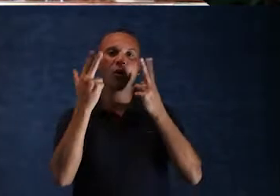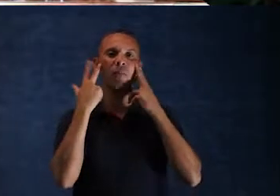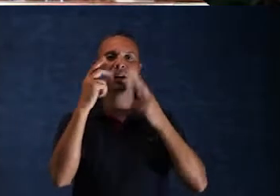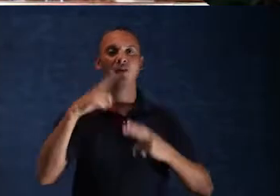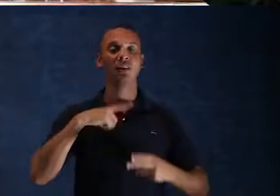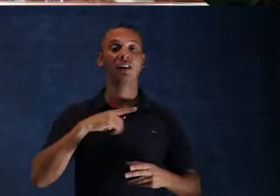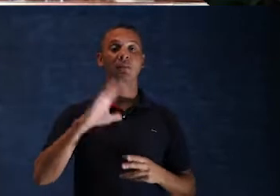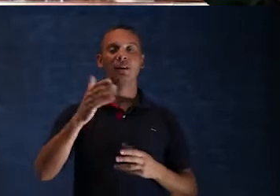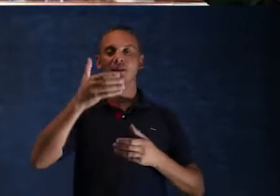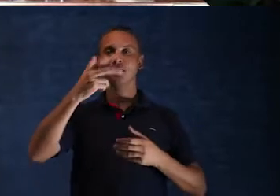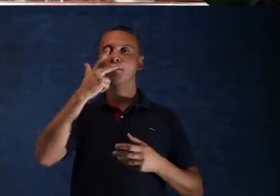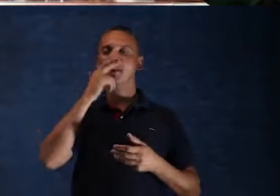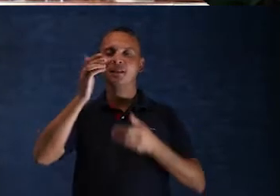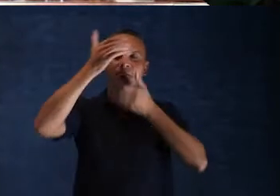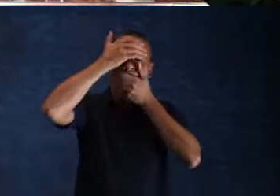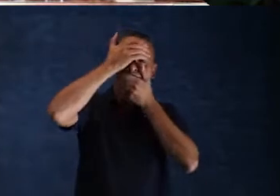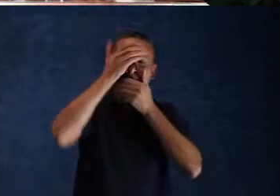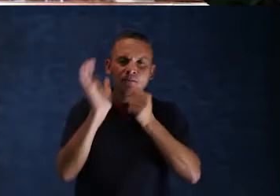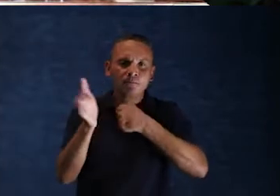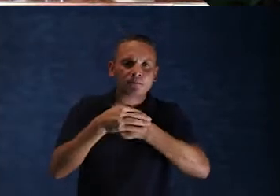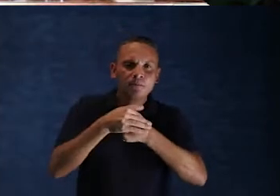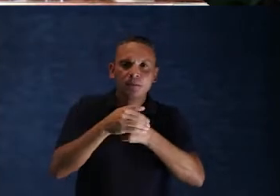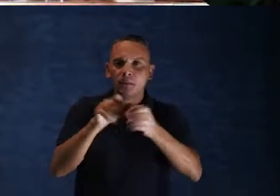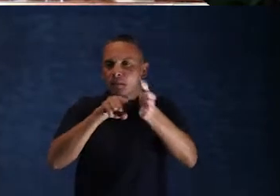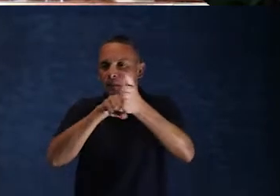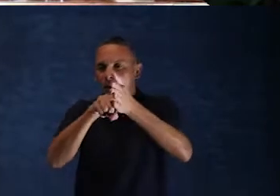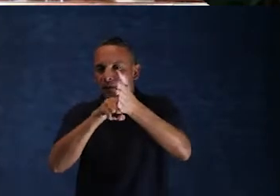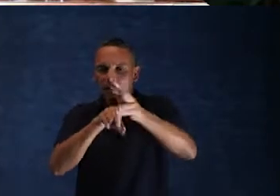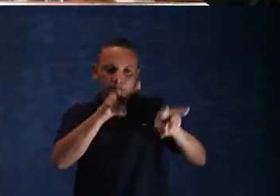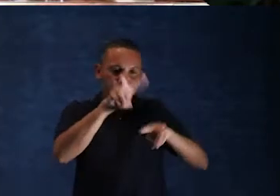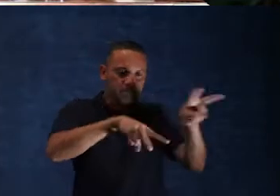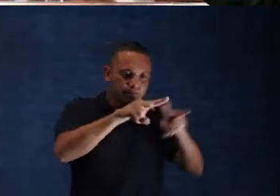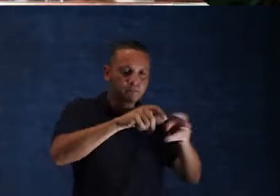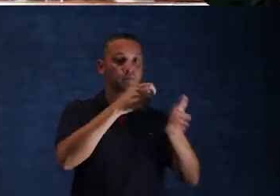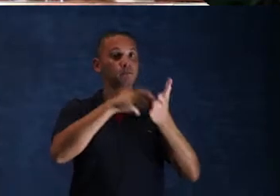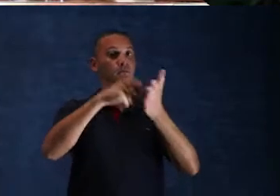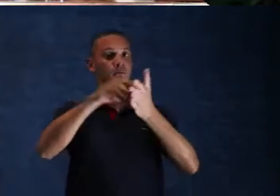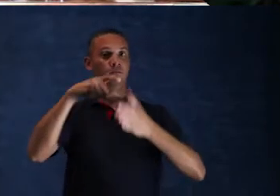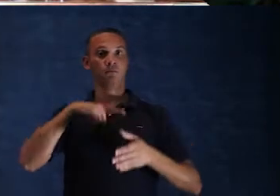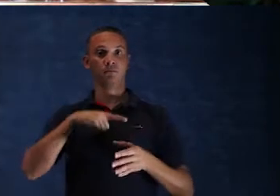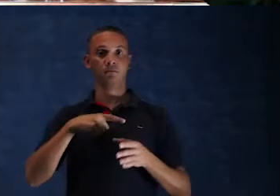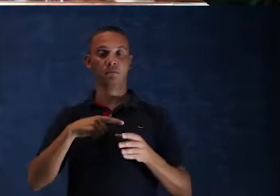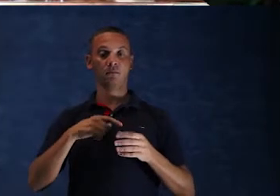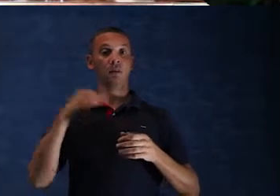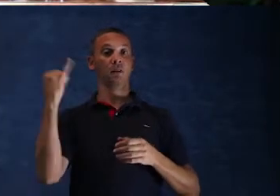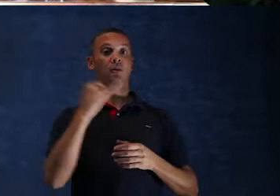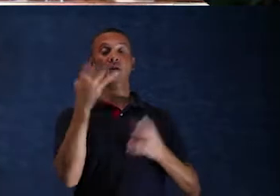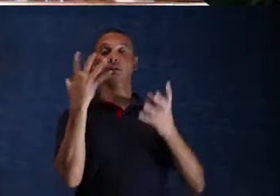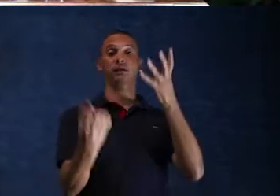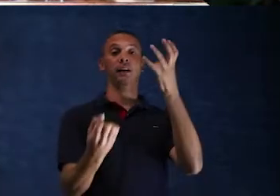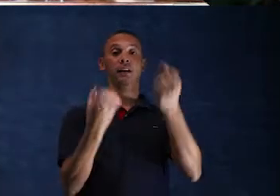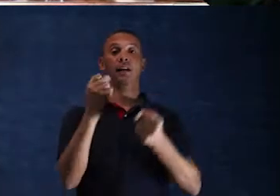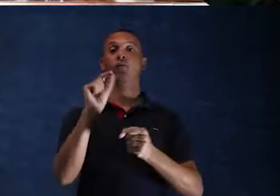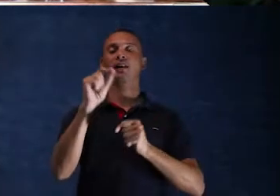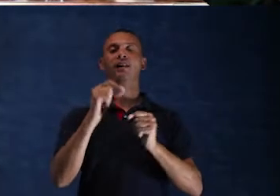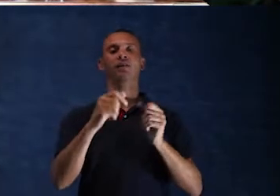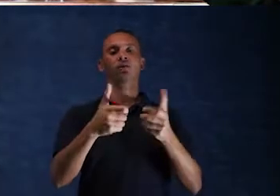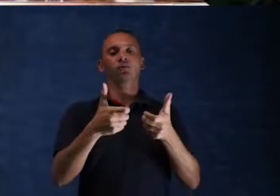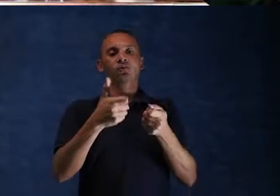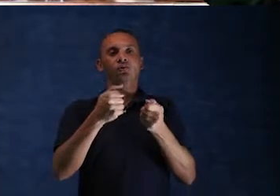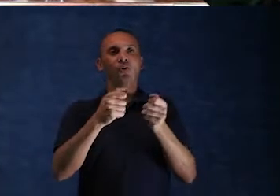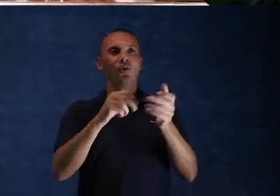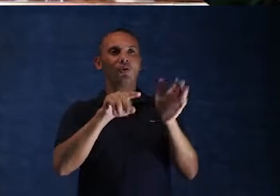se mascaram entre o plano da investigação e o da escrita. Nessa perspectiva, é preciso aceitar as regras do jogo,